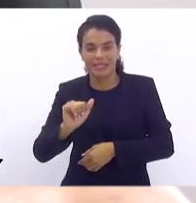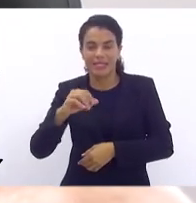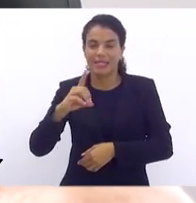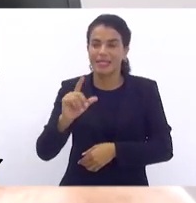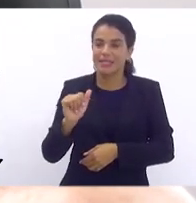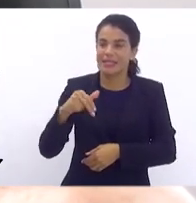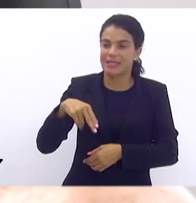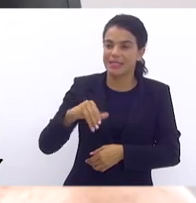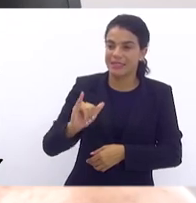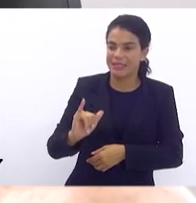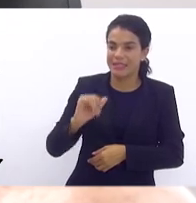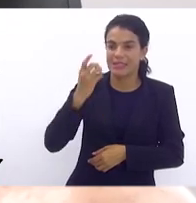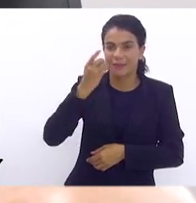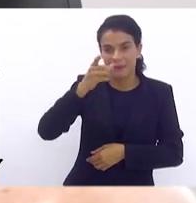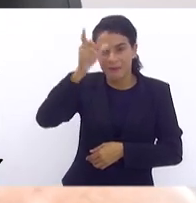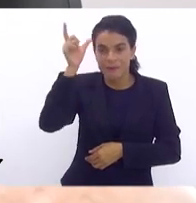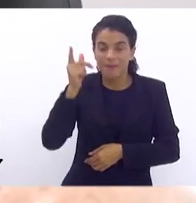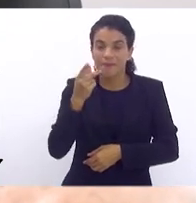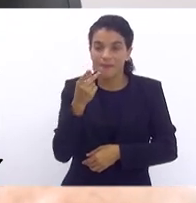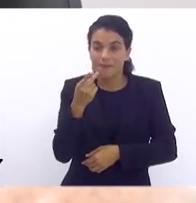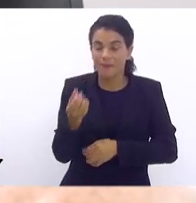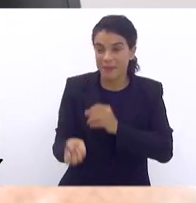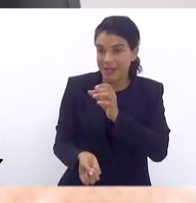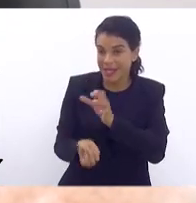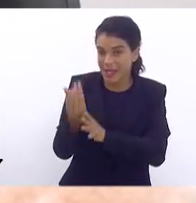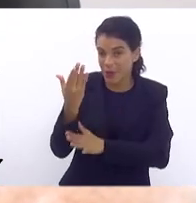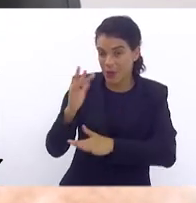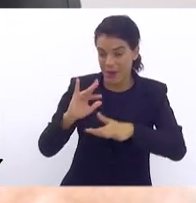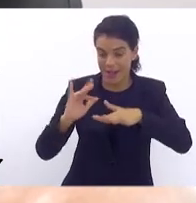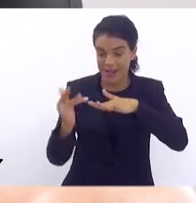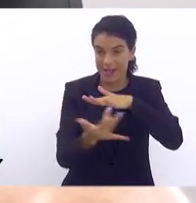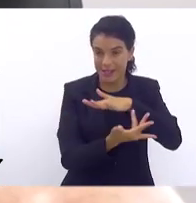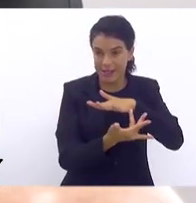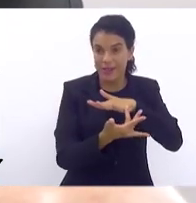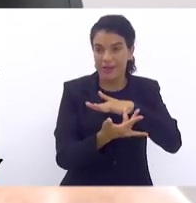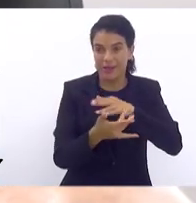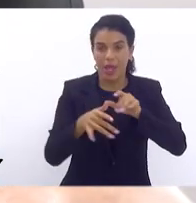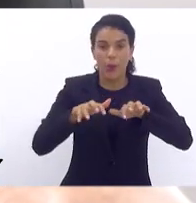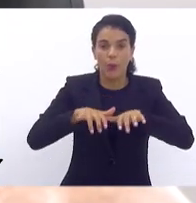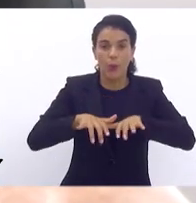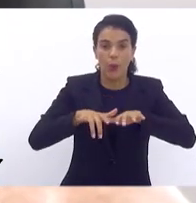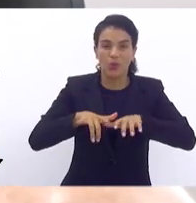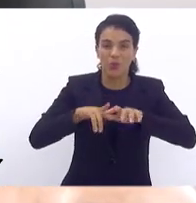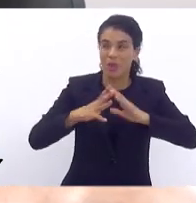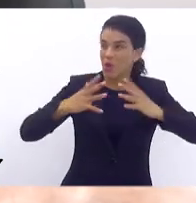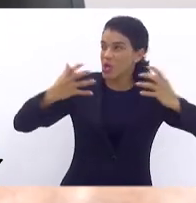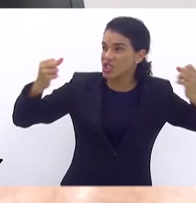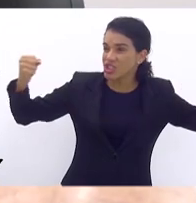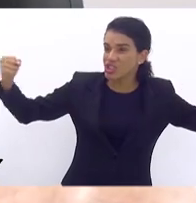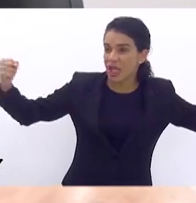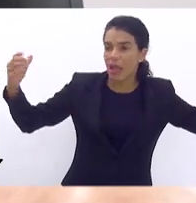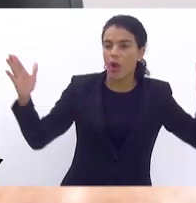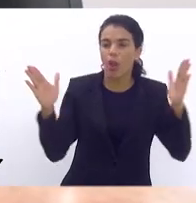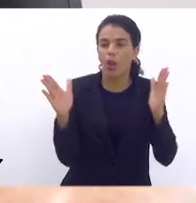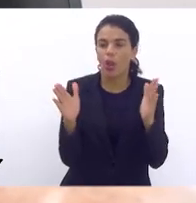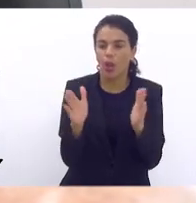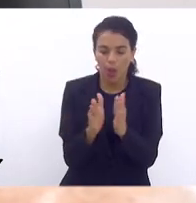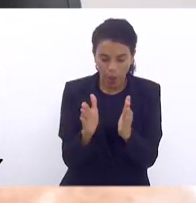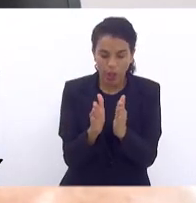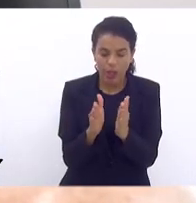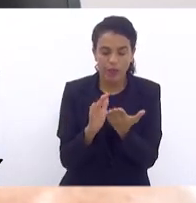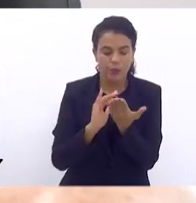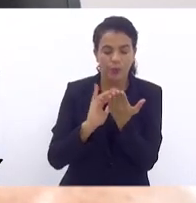Deputado Luiz Paulo desde que se criou essa grande rede que era um computador quase do tamanho da sua sala e que se foi